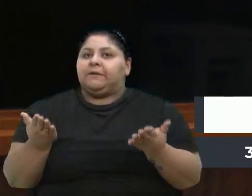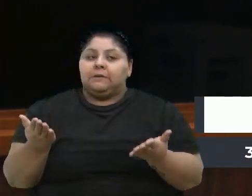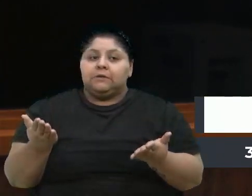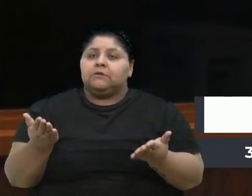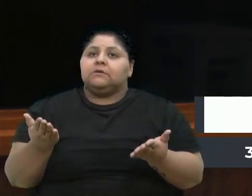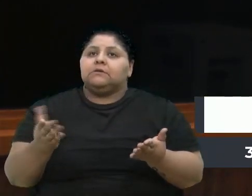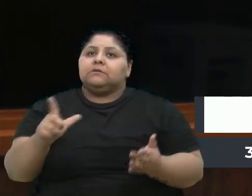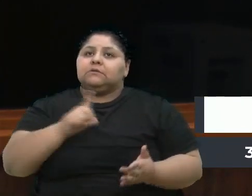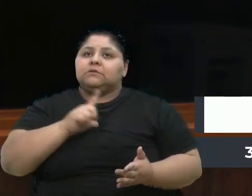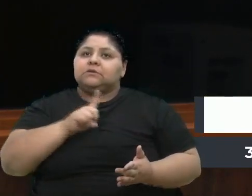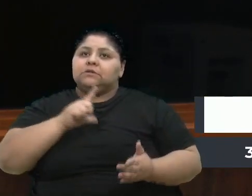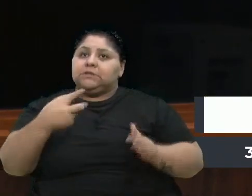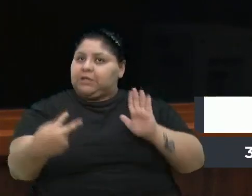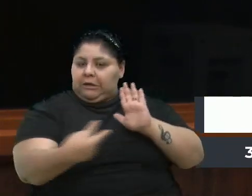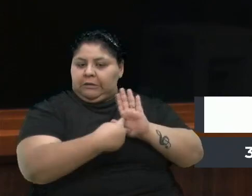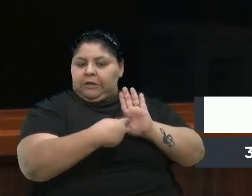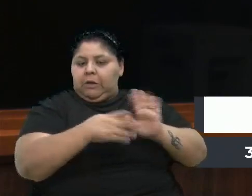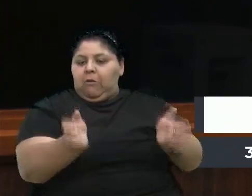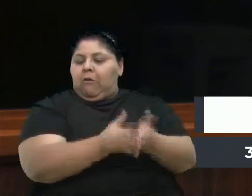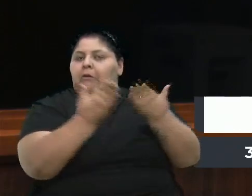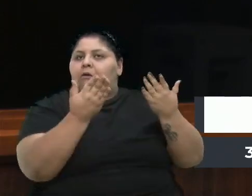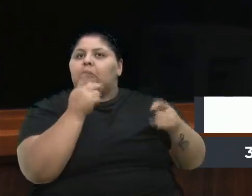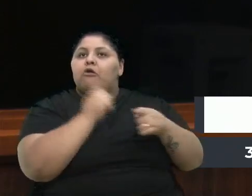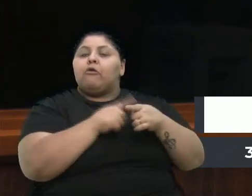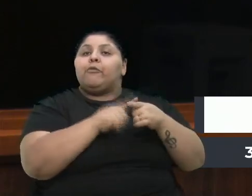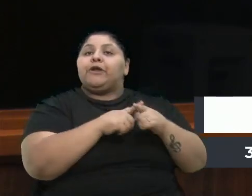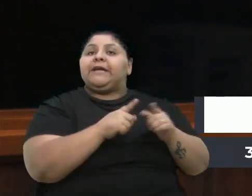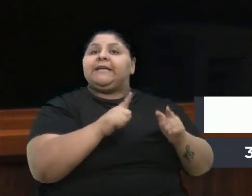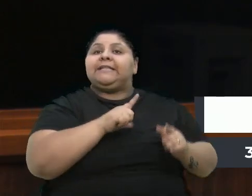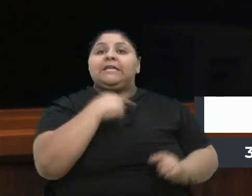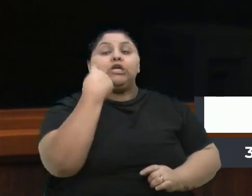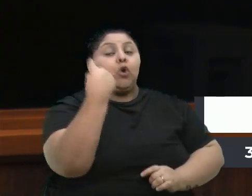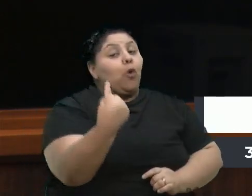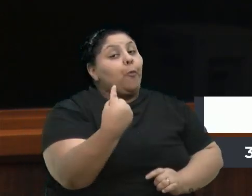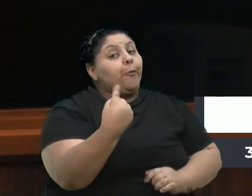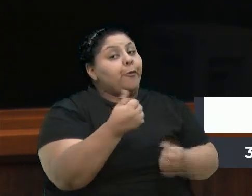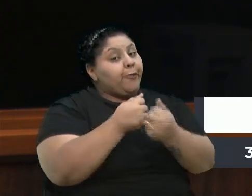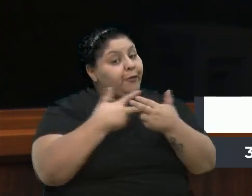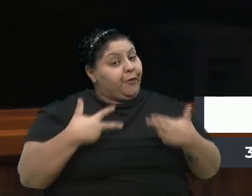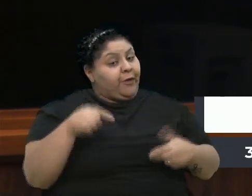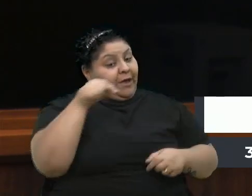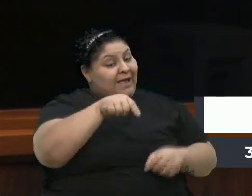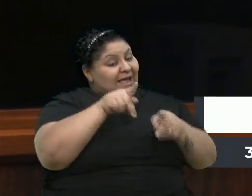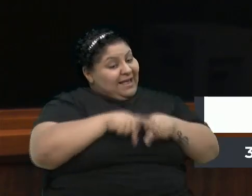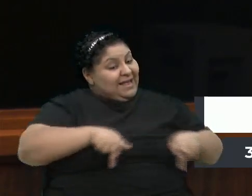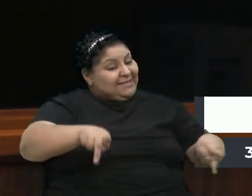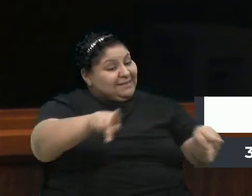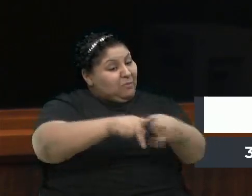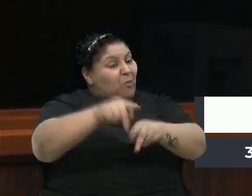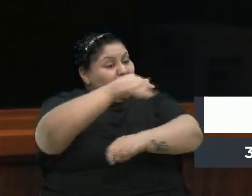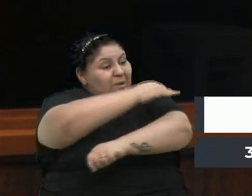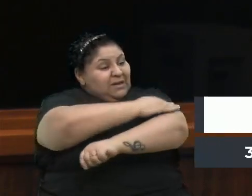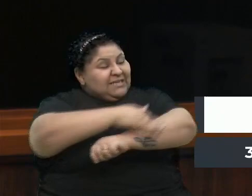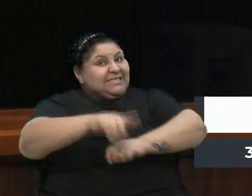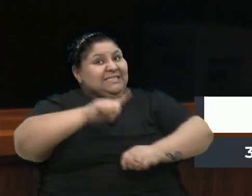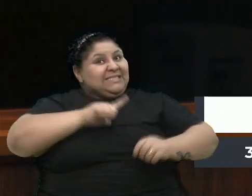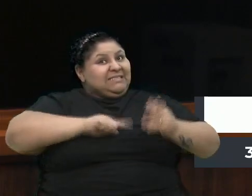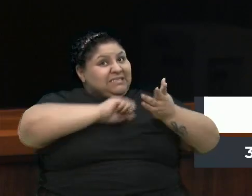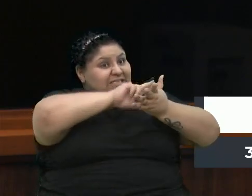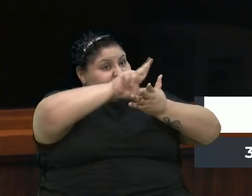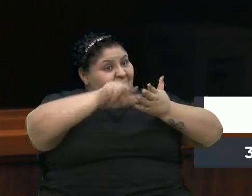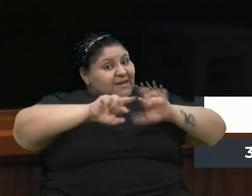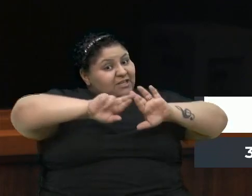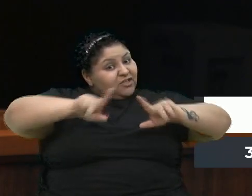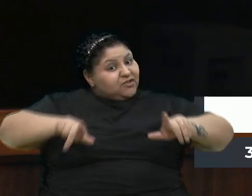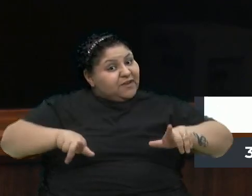que ter aversão à pobreza. Porque tem uma coisa, essa população em situação de rua tem várias coisas diferentes